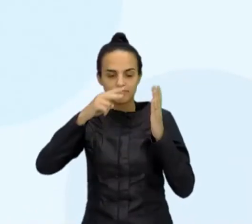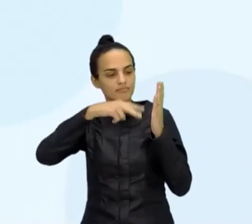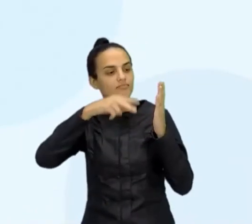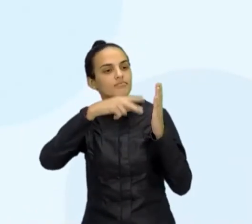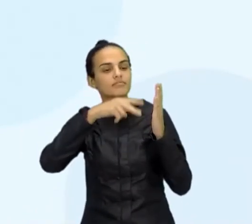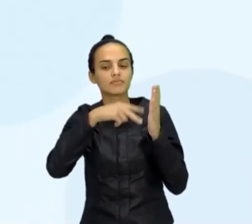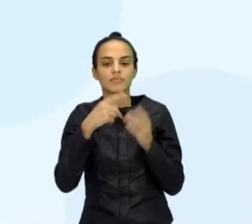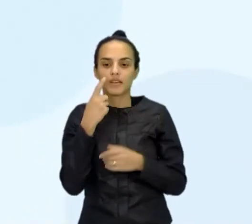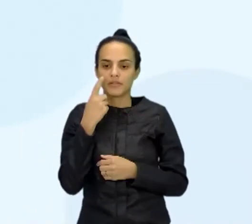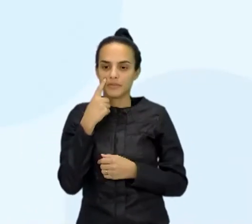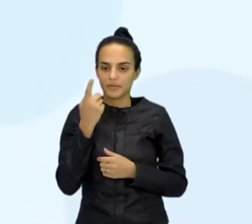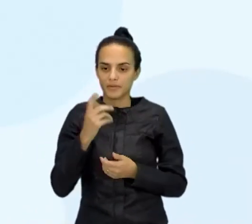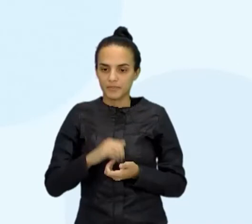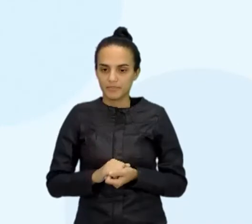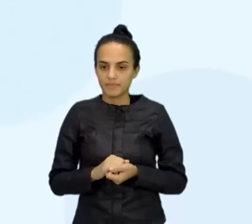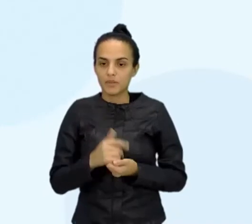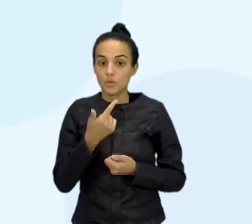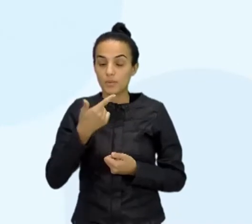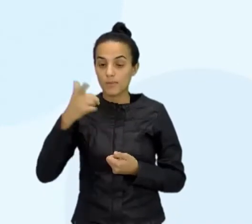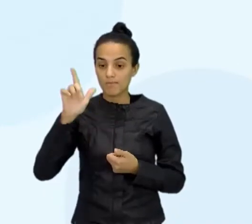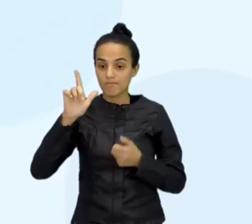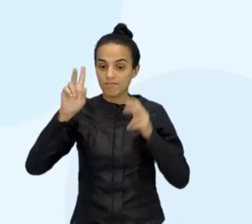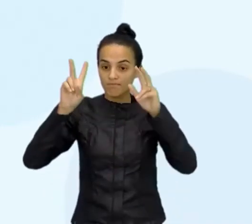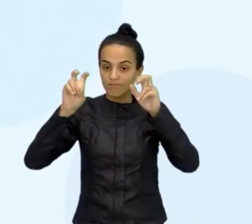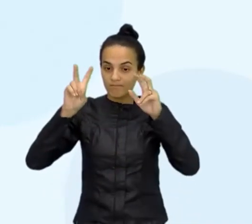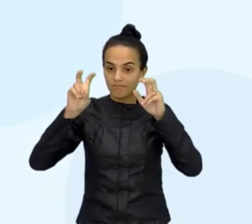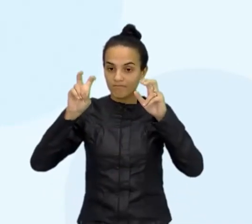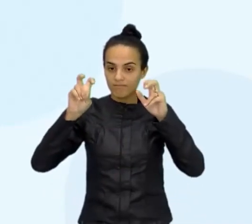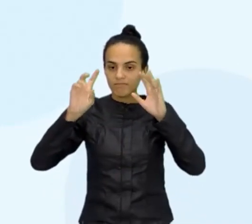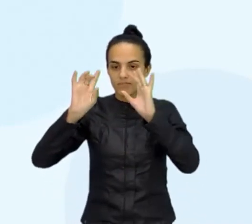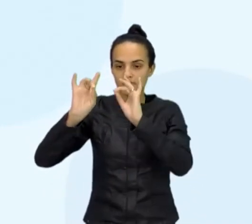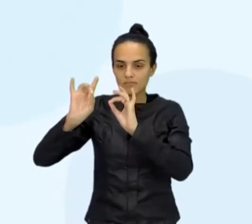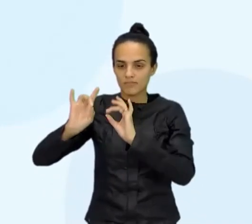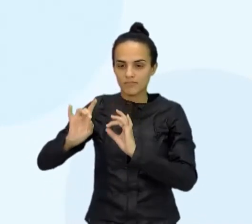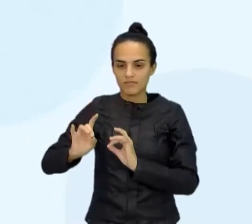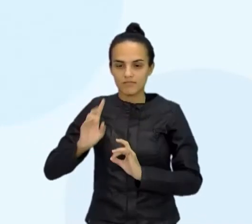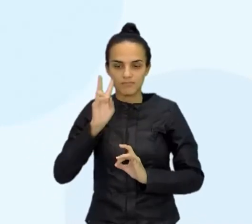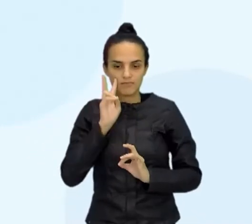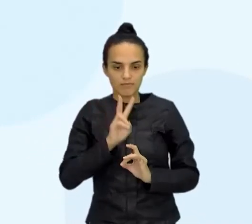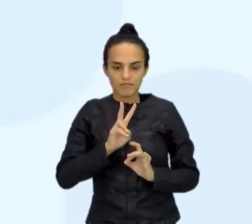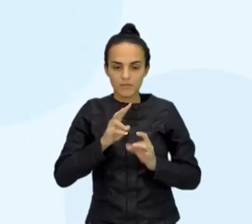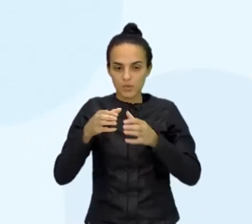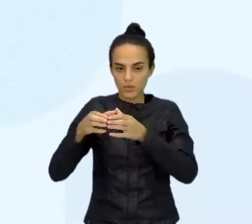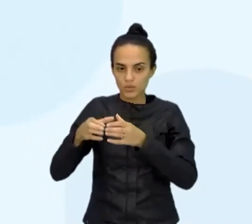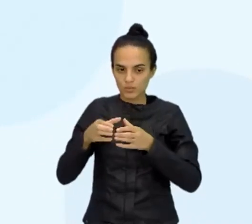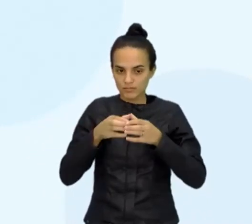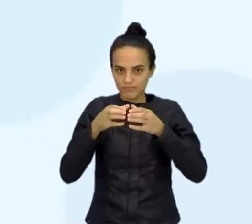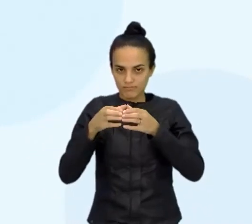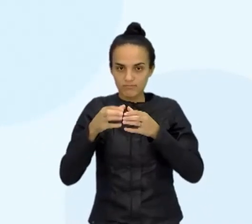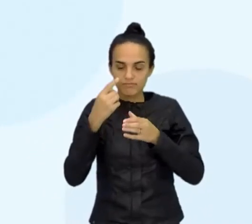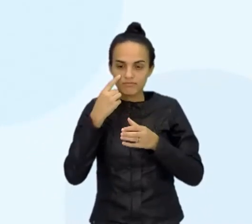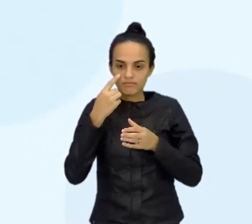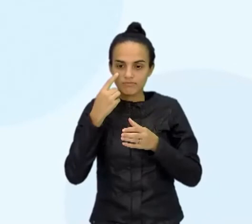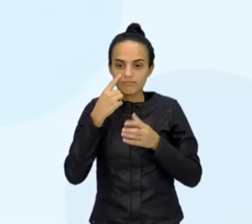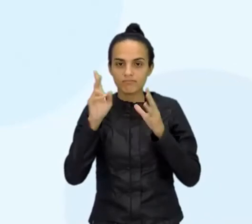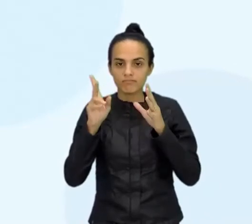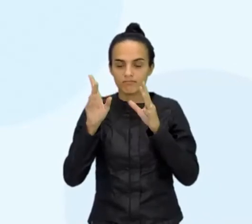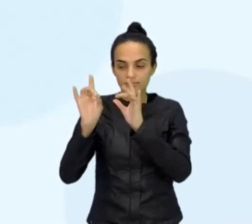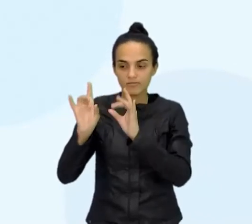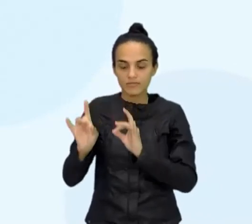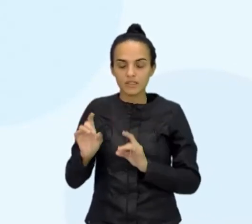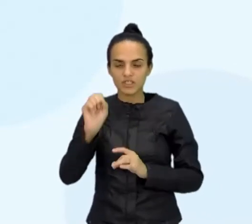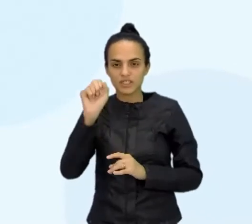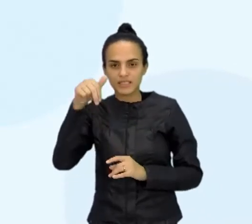lá. Dados de uma outra estação meteorológica, operada pelo Instituto Nacional de Meteorologia, no Mirante de